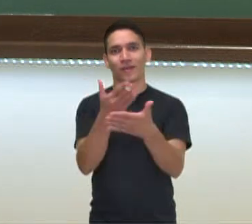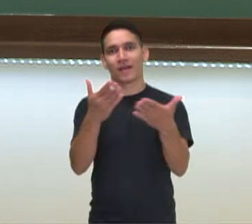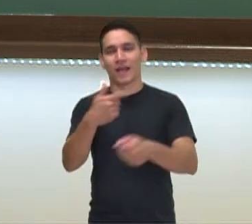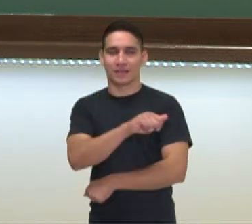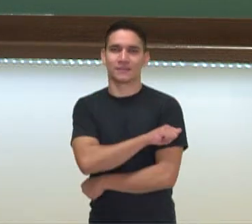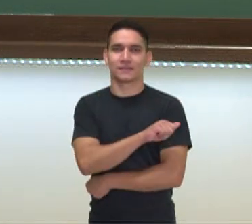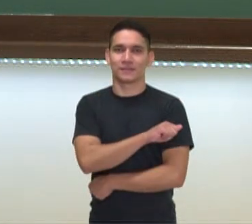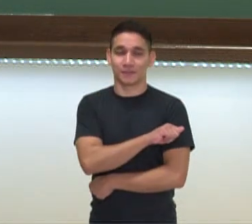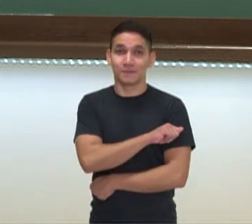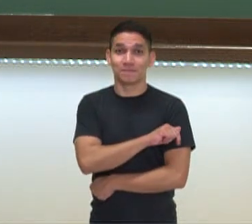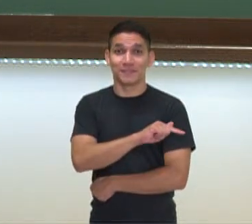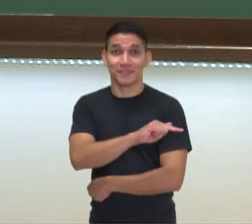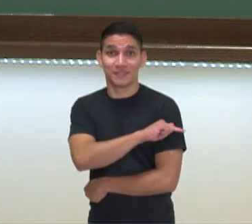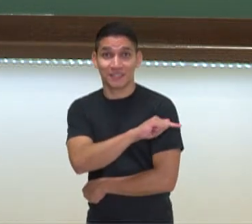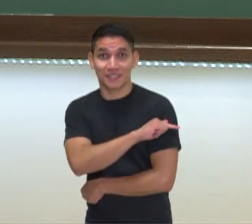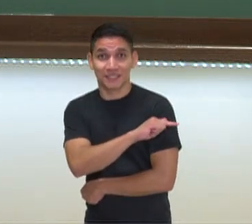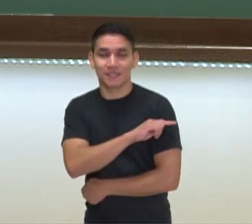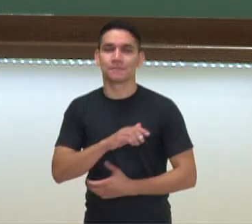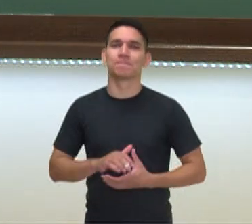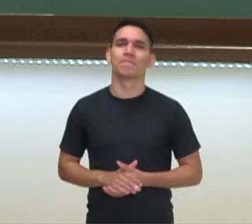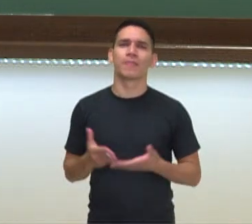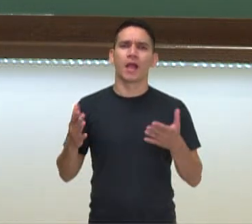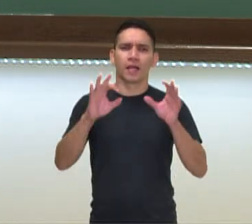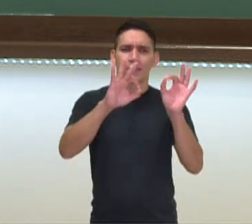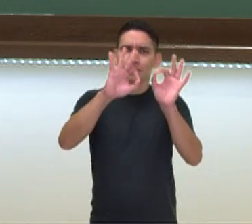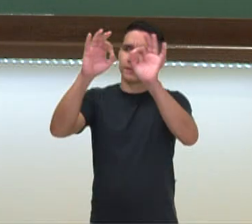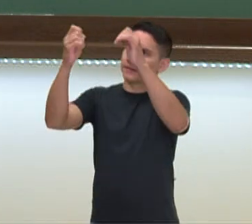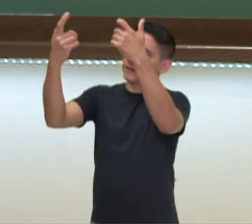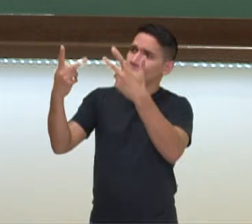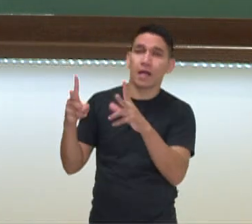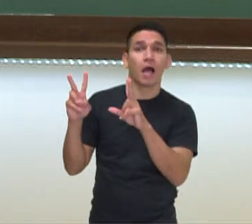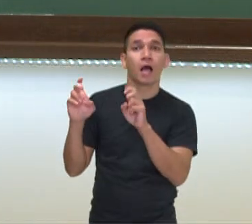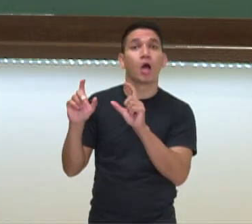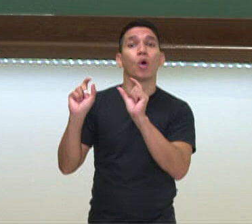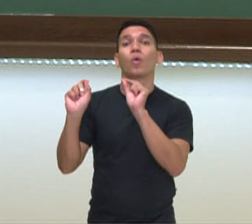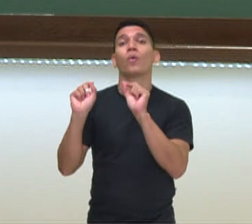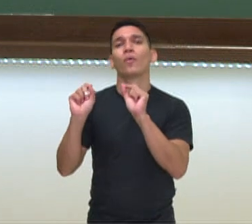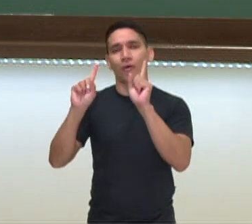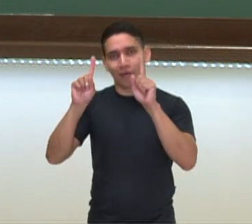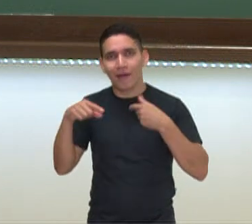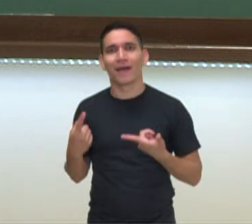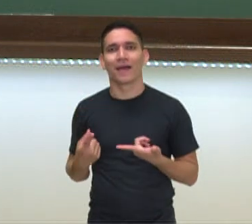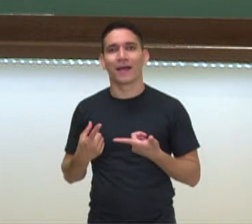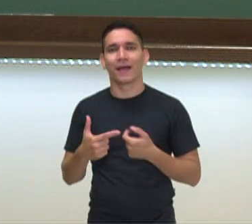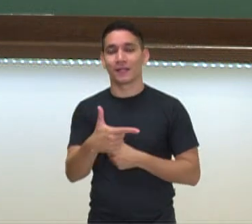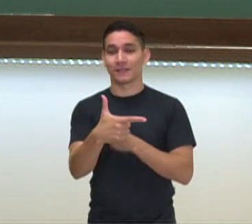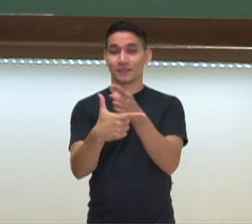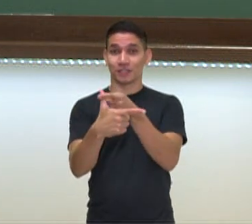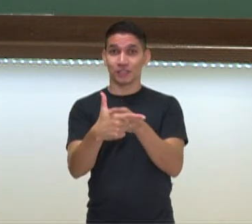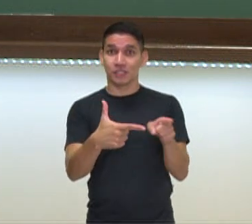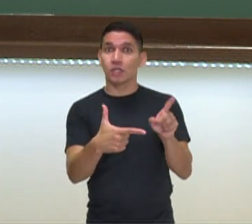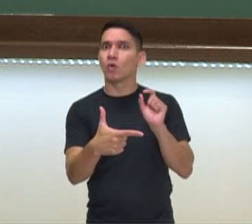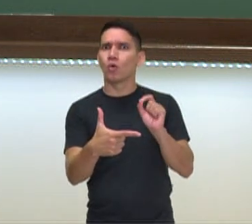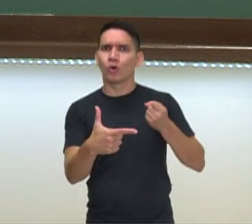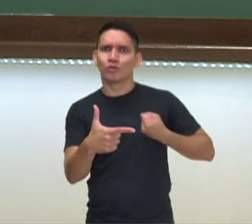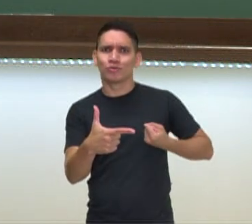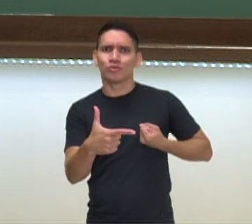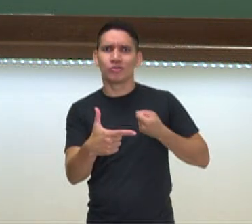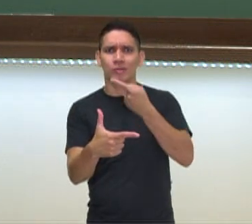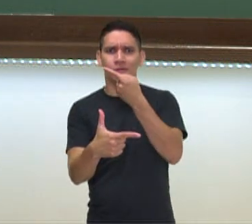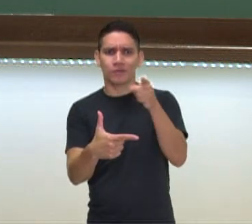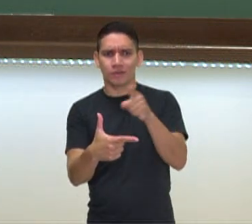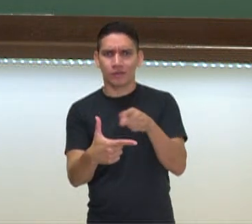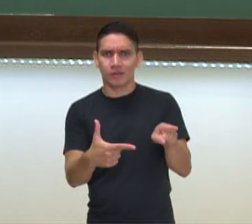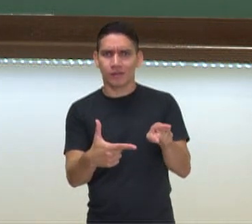Olá, estudantes do sétimo ano. Nesse vídeo, nós vamos falar sobre a divisão dos números